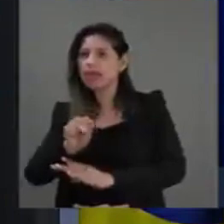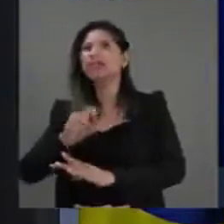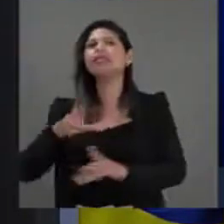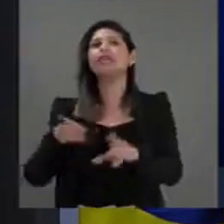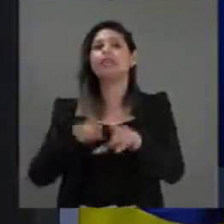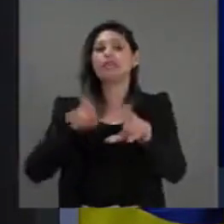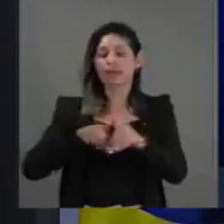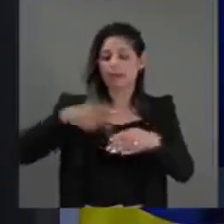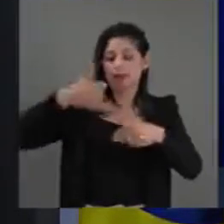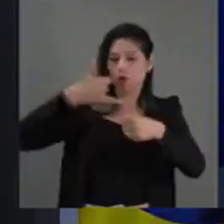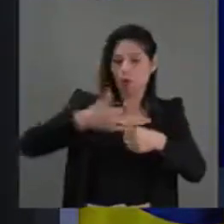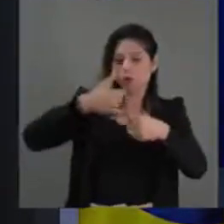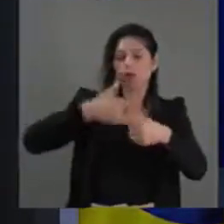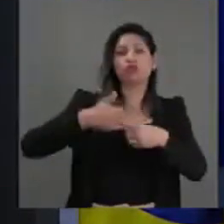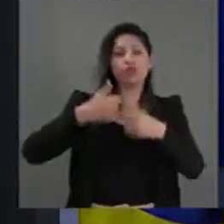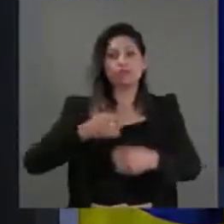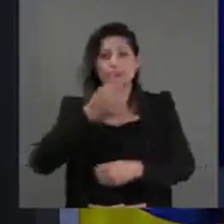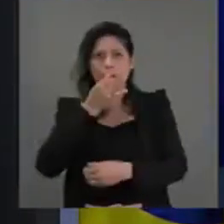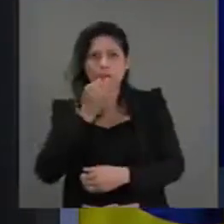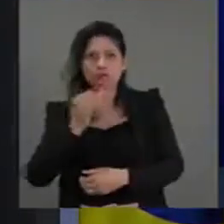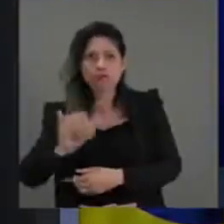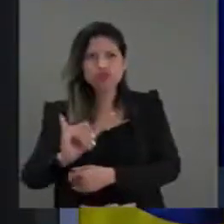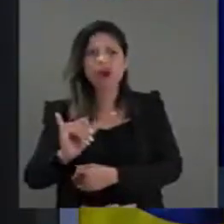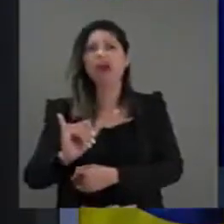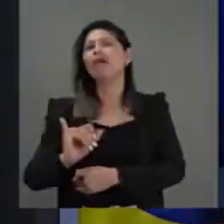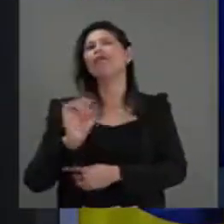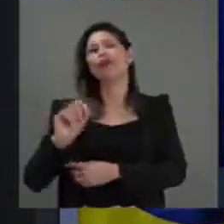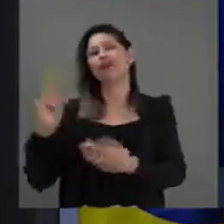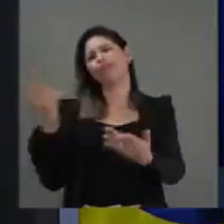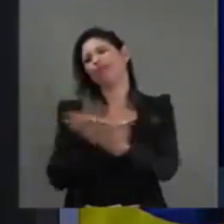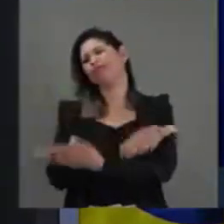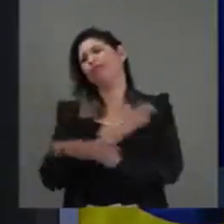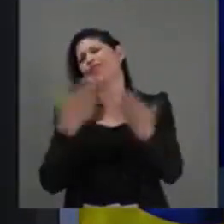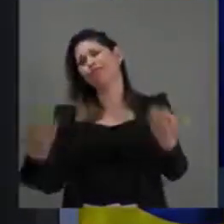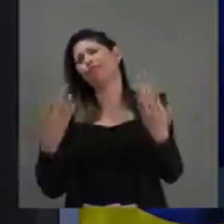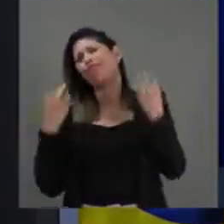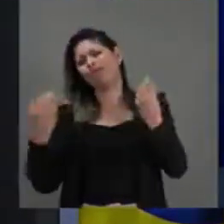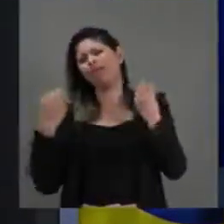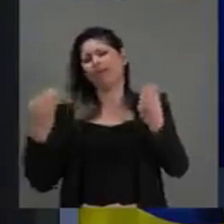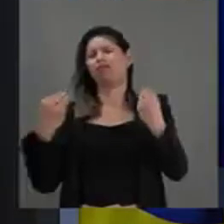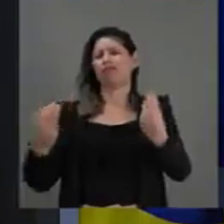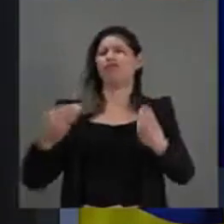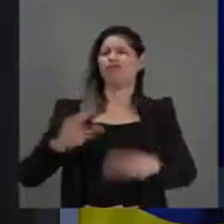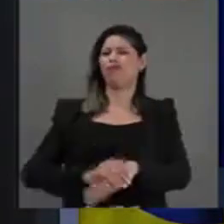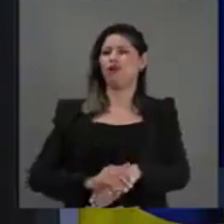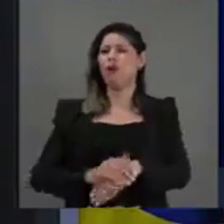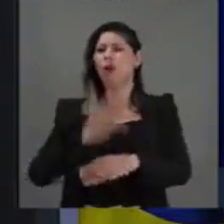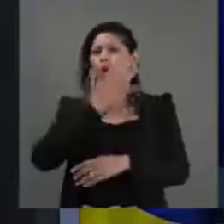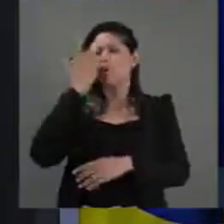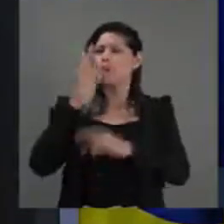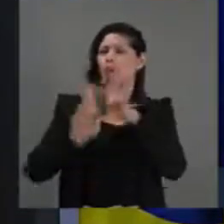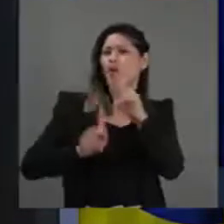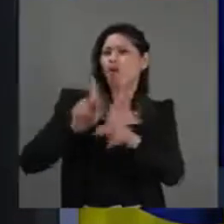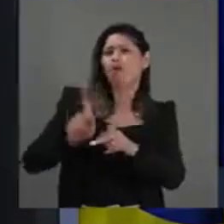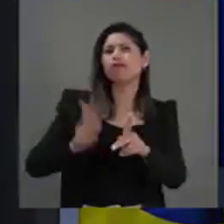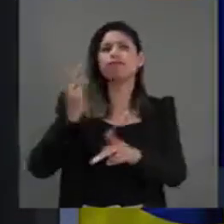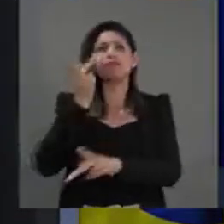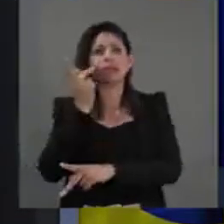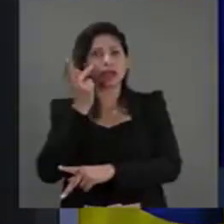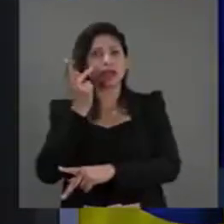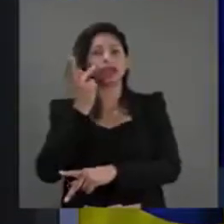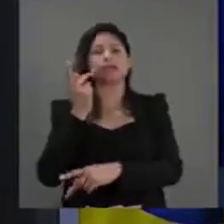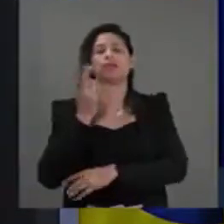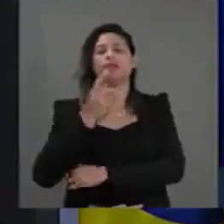energia elétrica, uma indecência com os cearenses. Estou finalizando vários